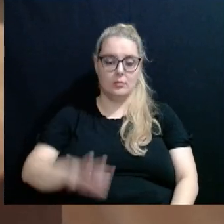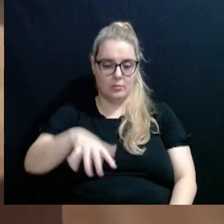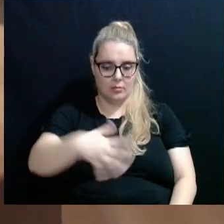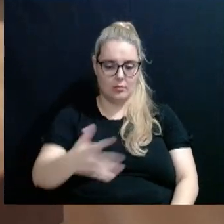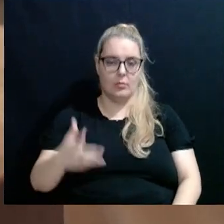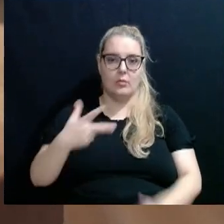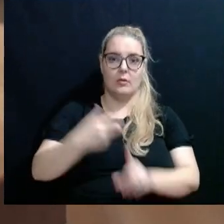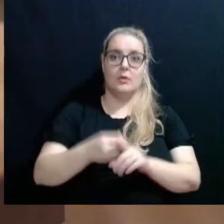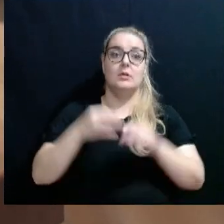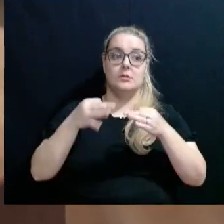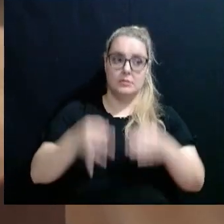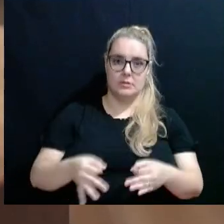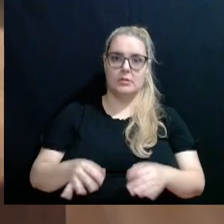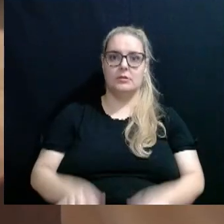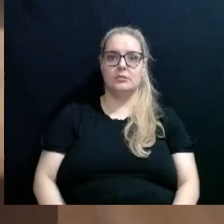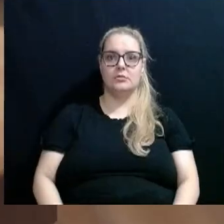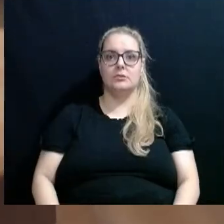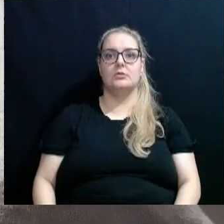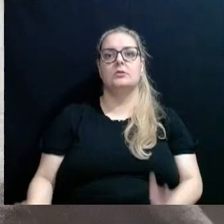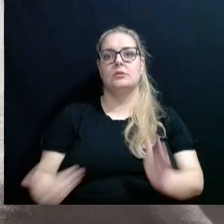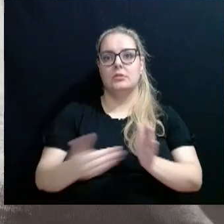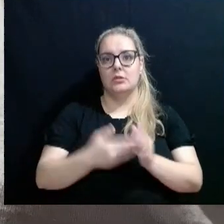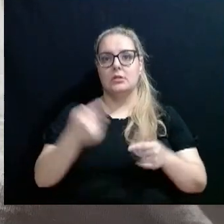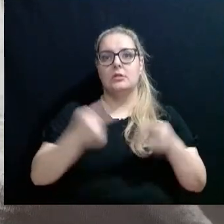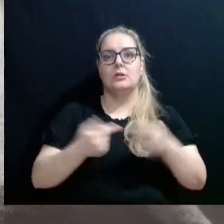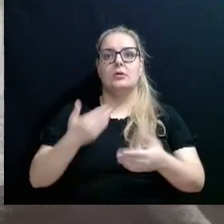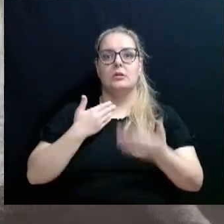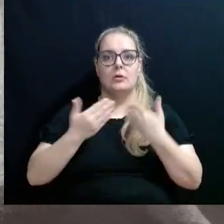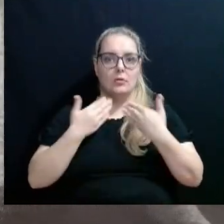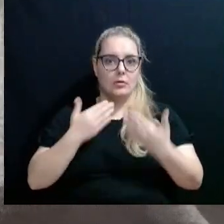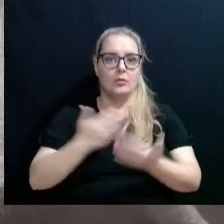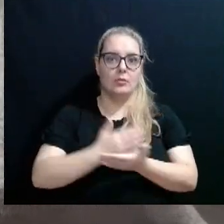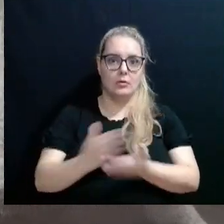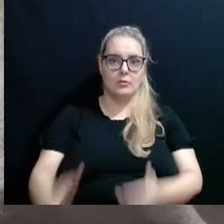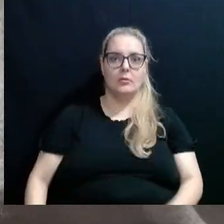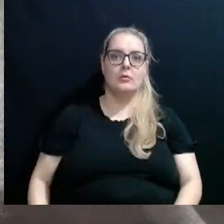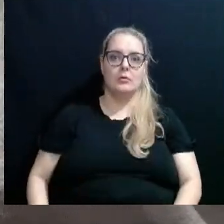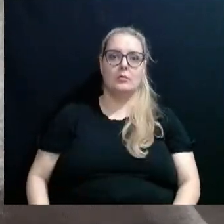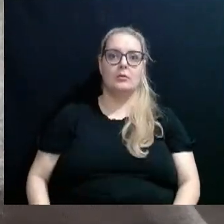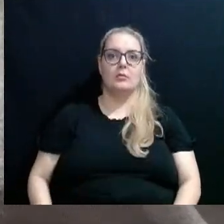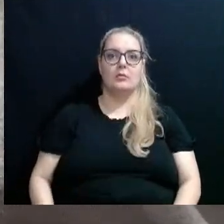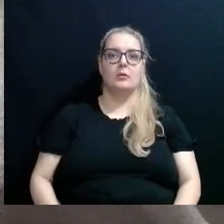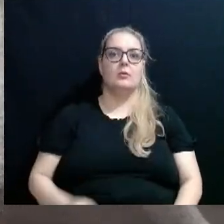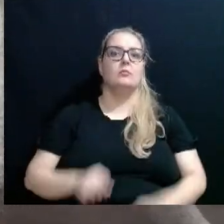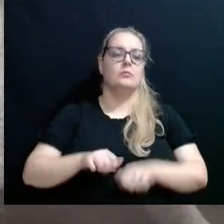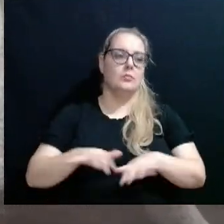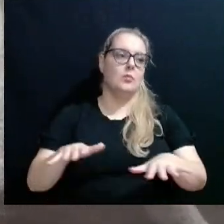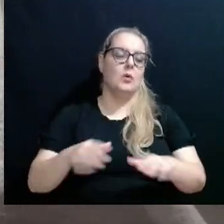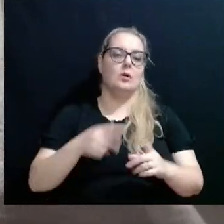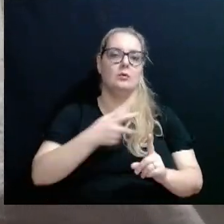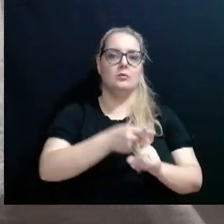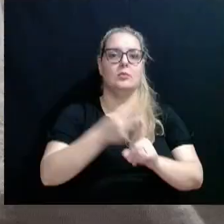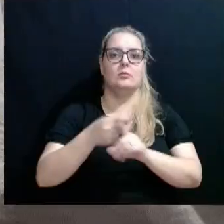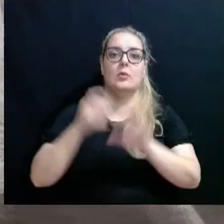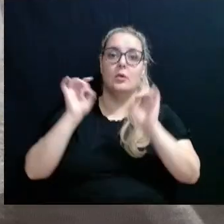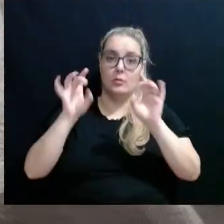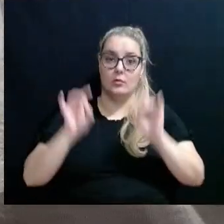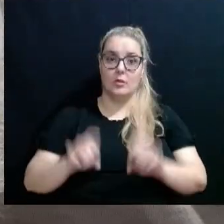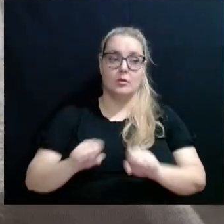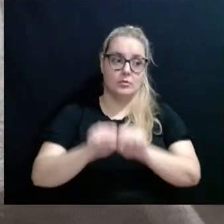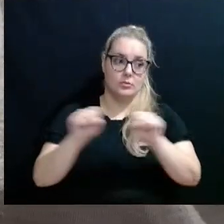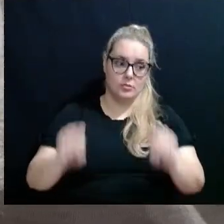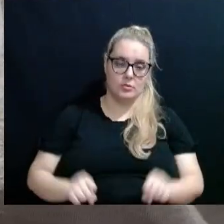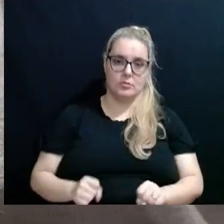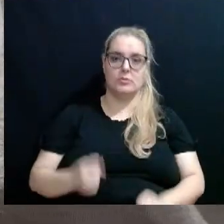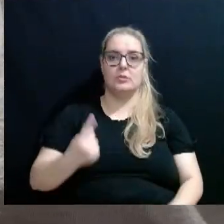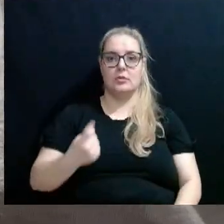nosso calendário vacinal em dia e até de iniciar uma discussão em relação à ampliação da cobertura vacinal,